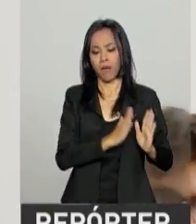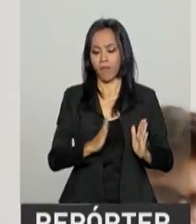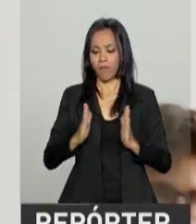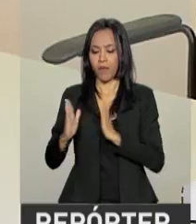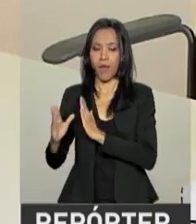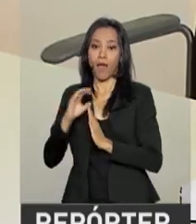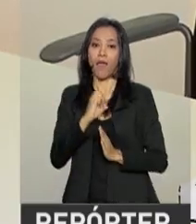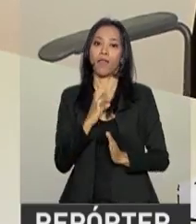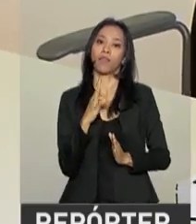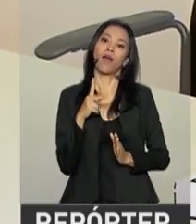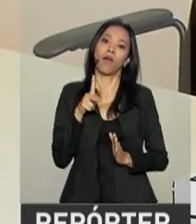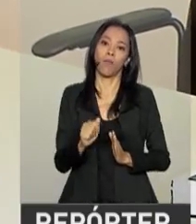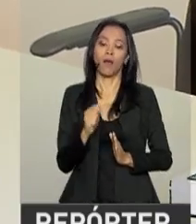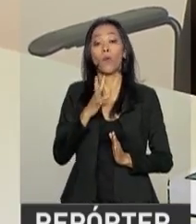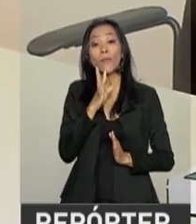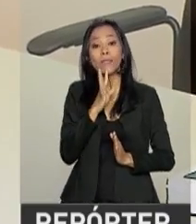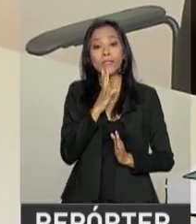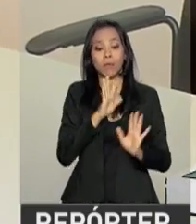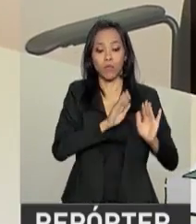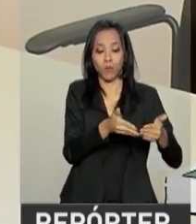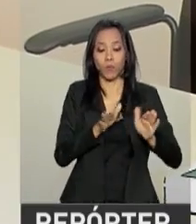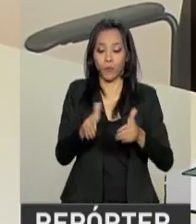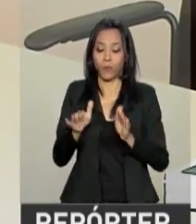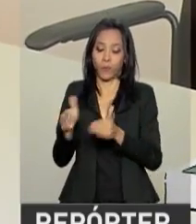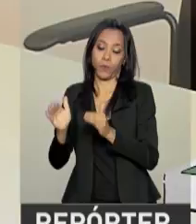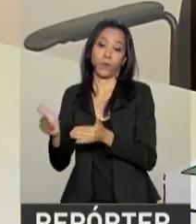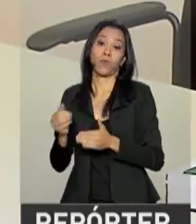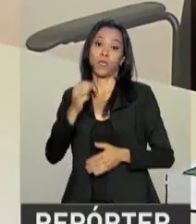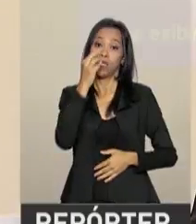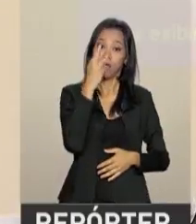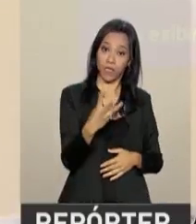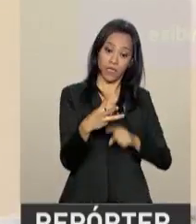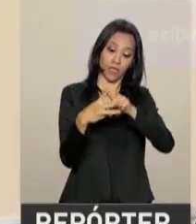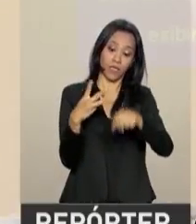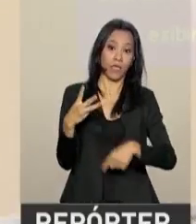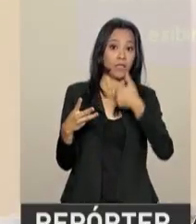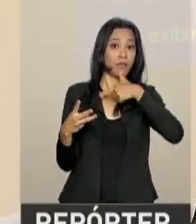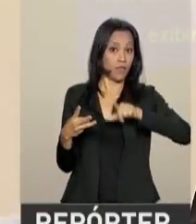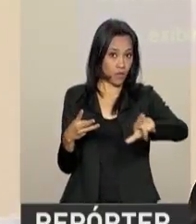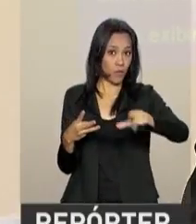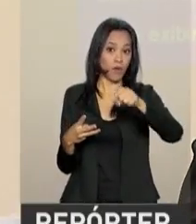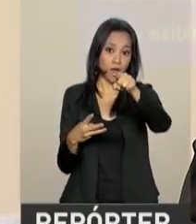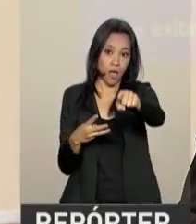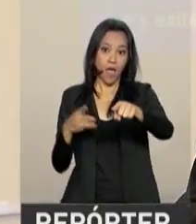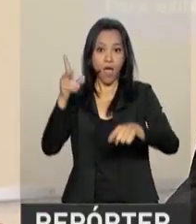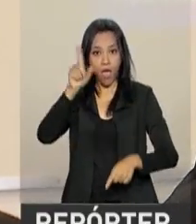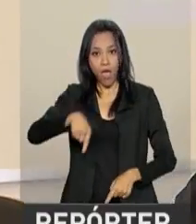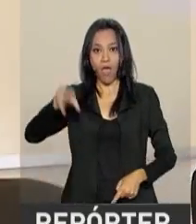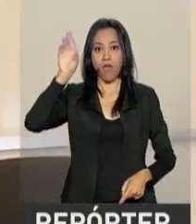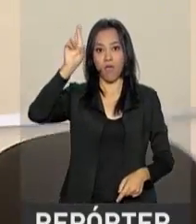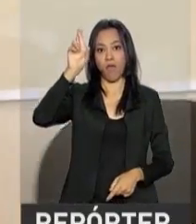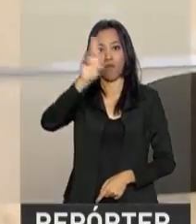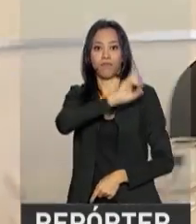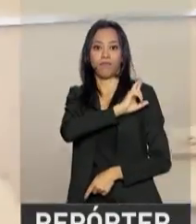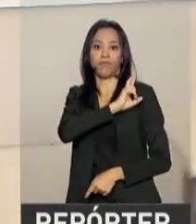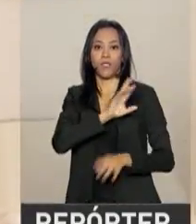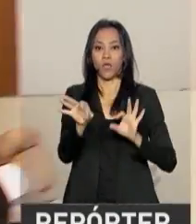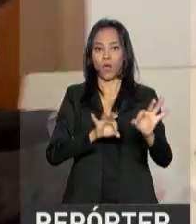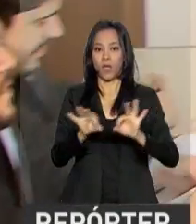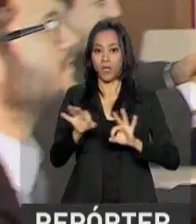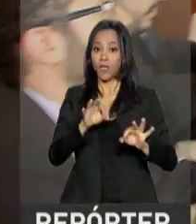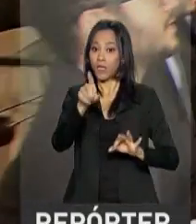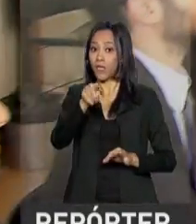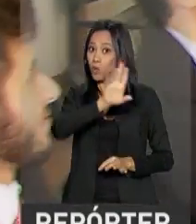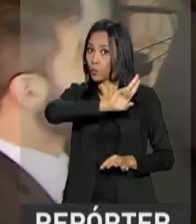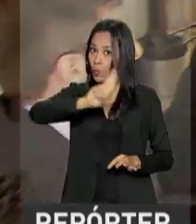que exige conhecimentos específicos e tem provas em 3 idiomas, ficam a cargo do Instituto Rio Branco, órgão que tem no